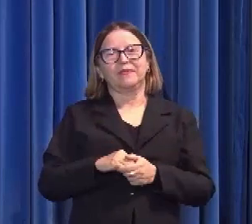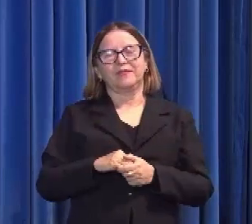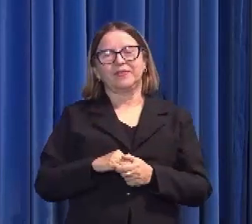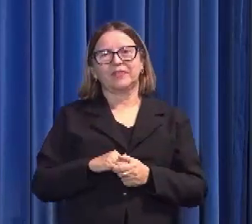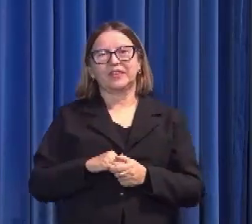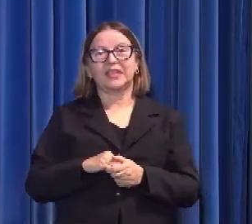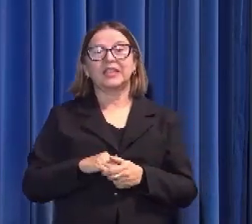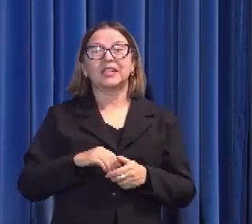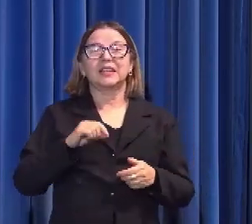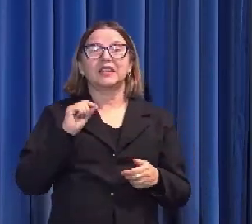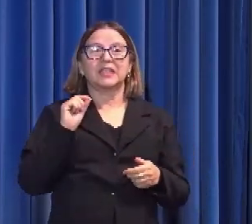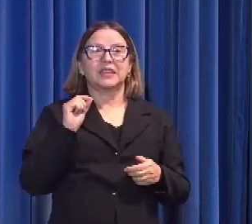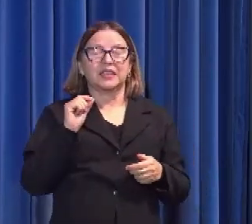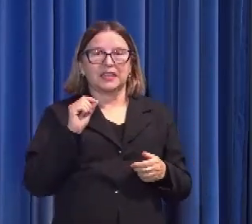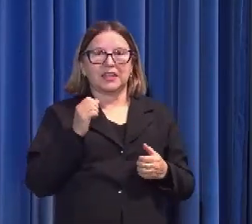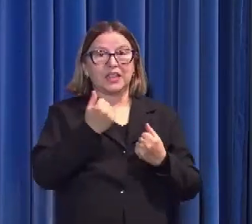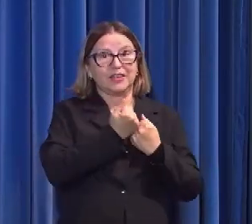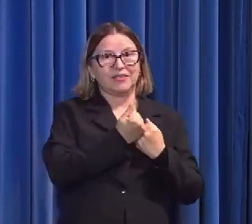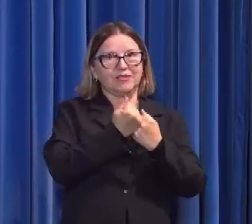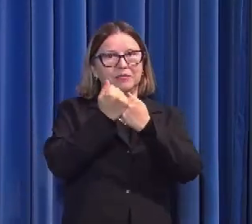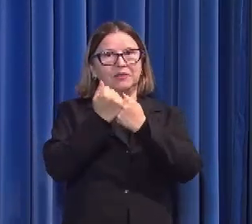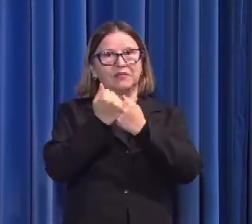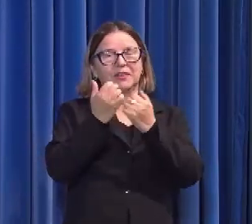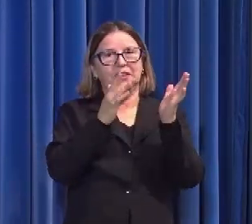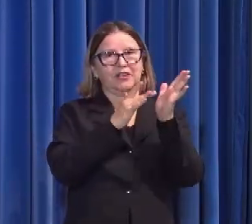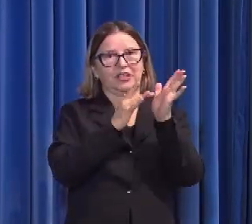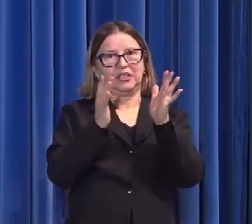vai substituir Jesus